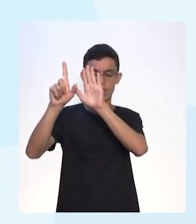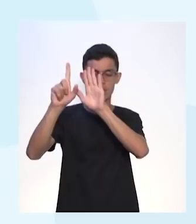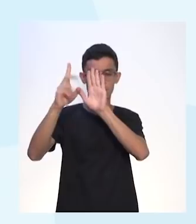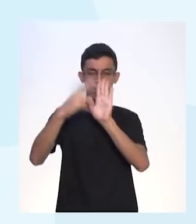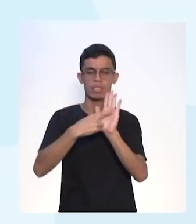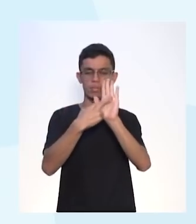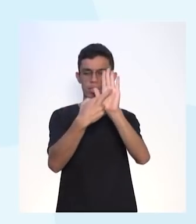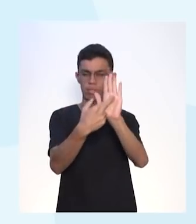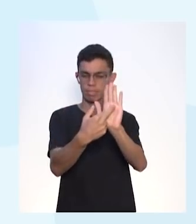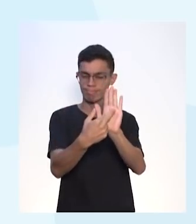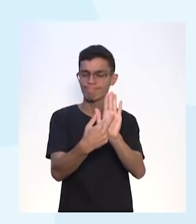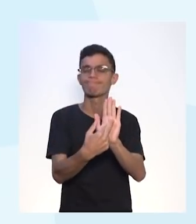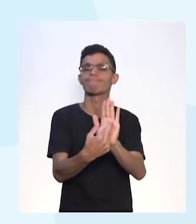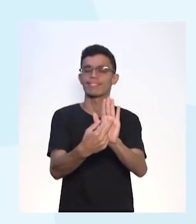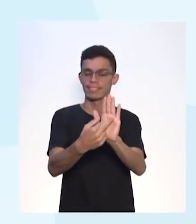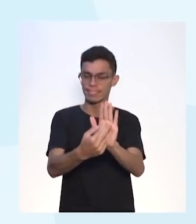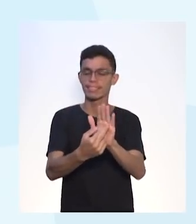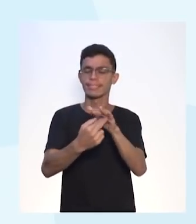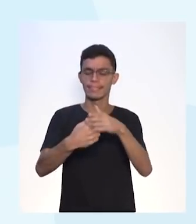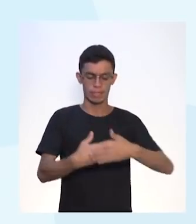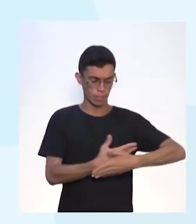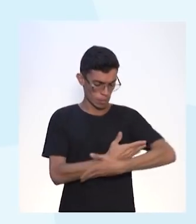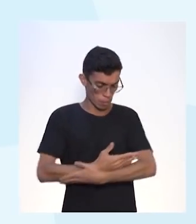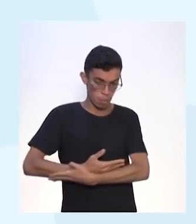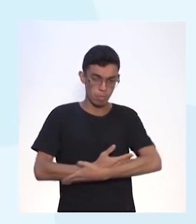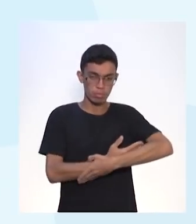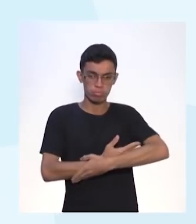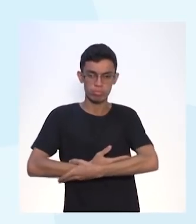representa muito. Então, nós temos um bebezinho